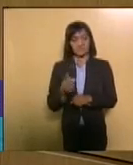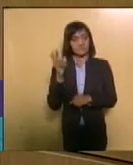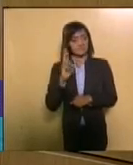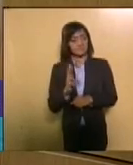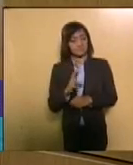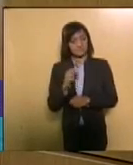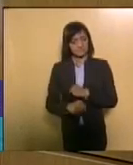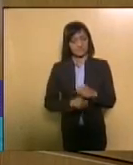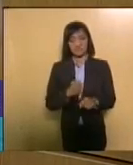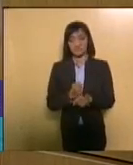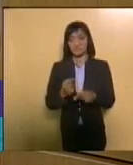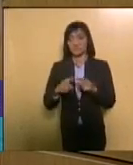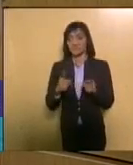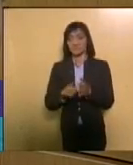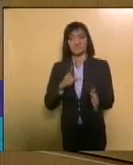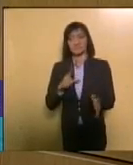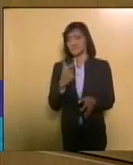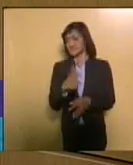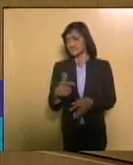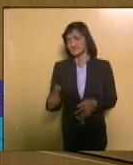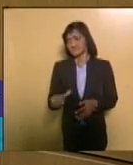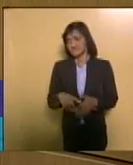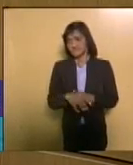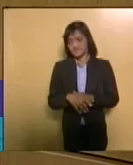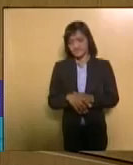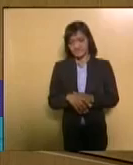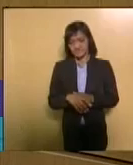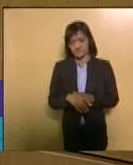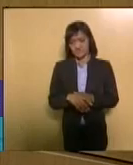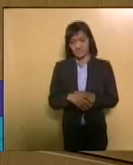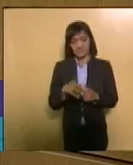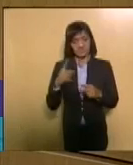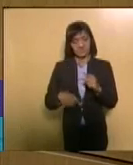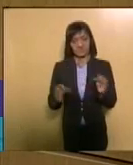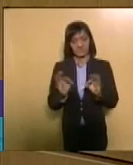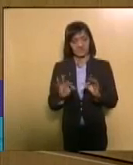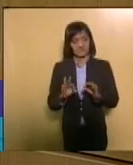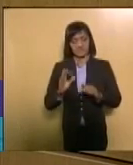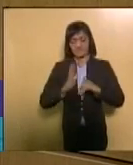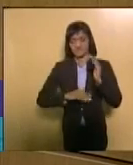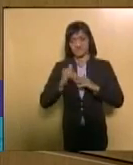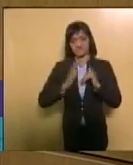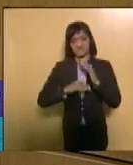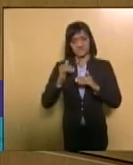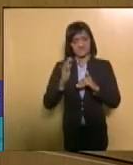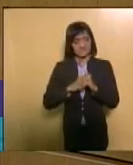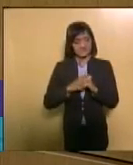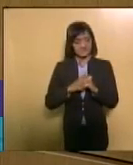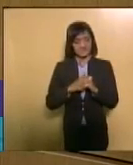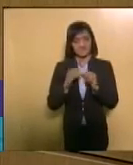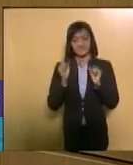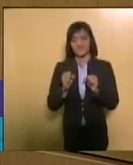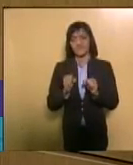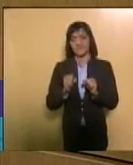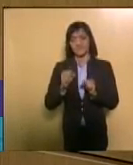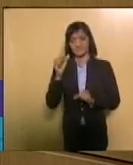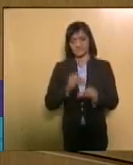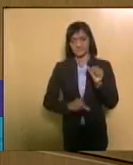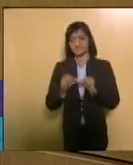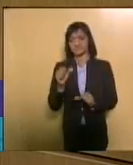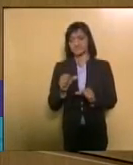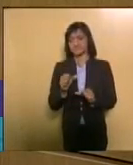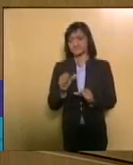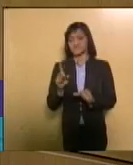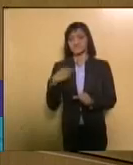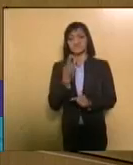a naquele momento isso não existia E isso não impediu que os profissionais que estavam na ponta quisessem transformar isso E aí a gente